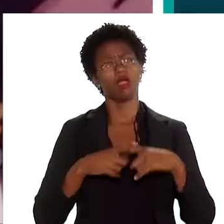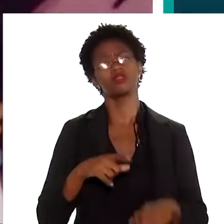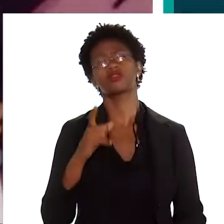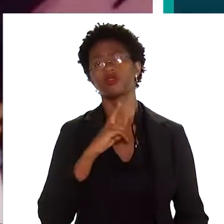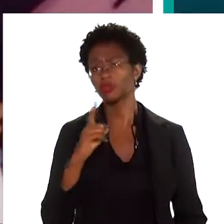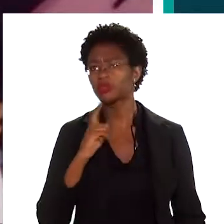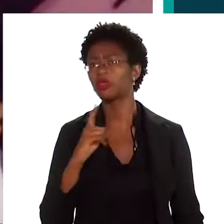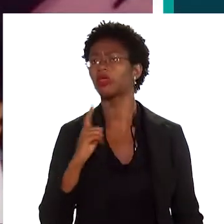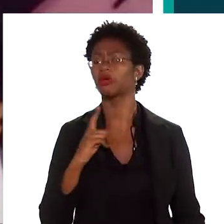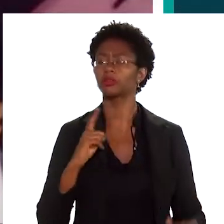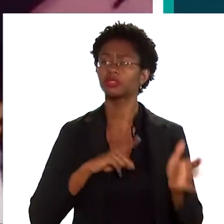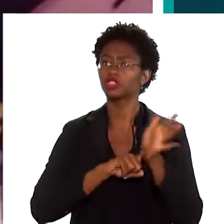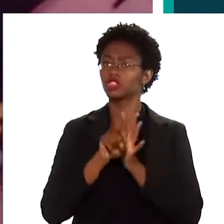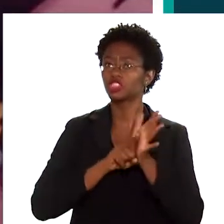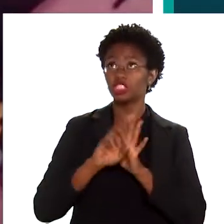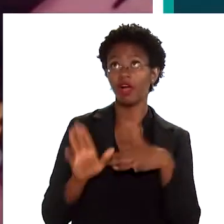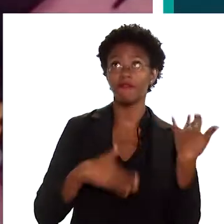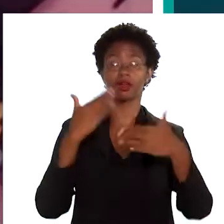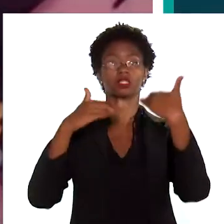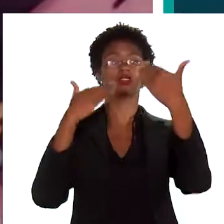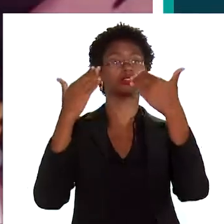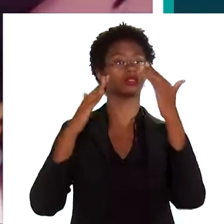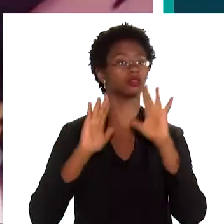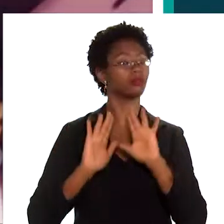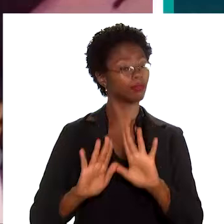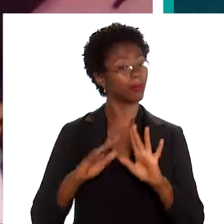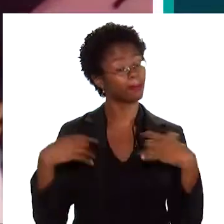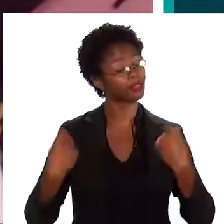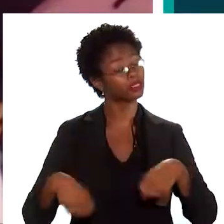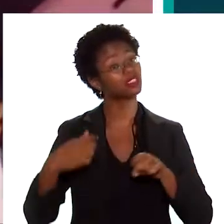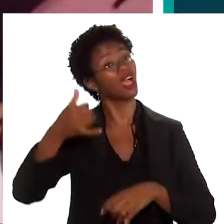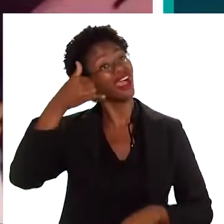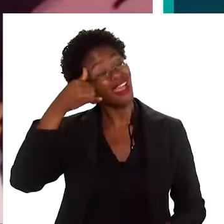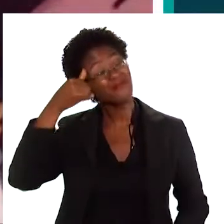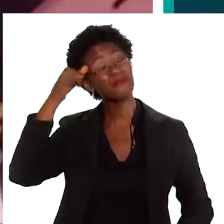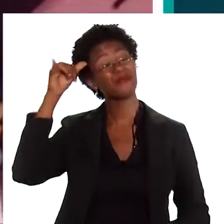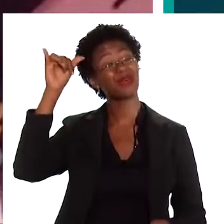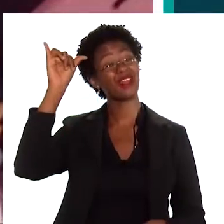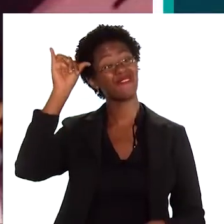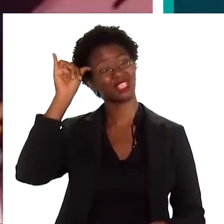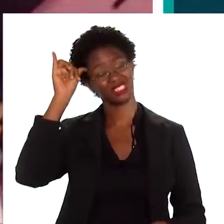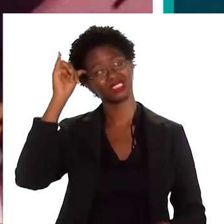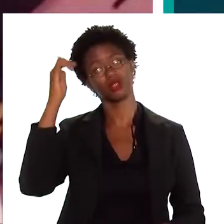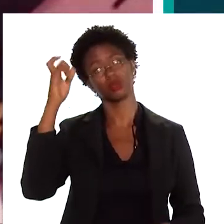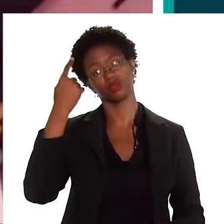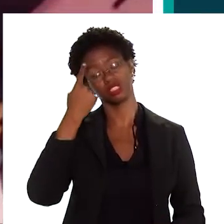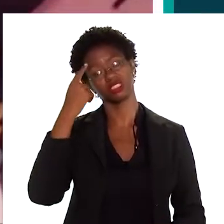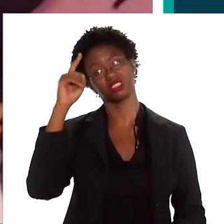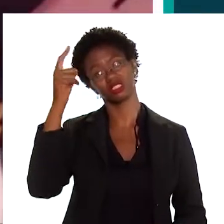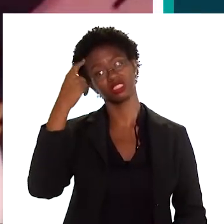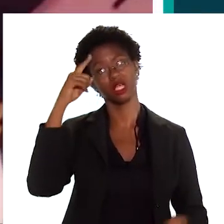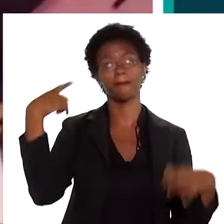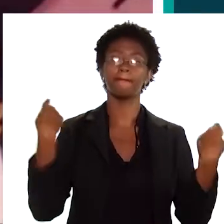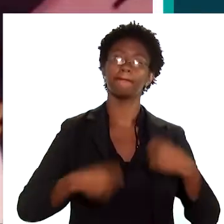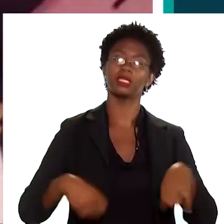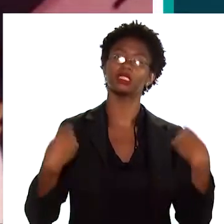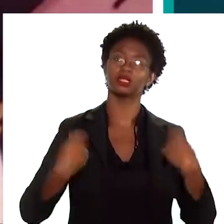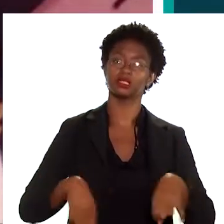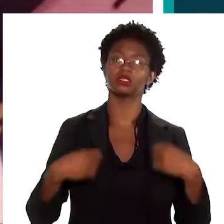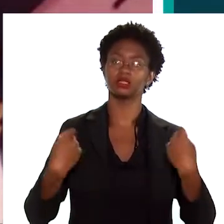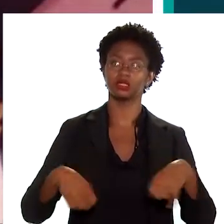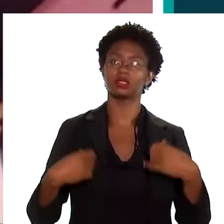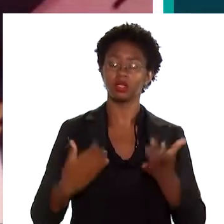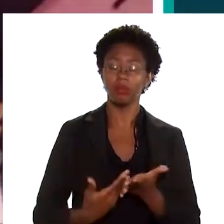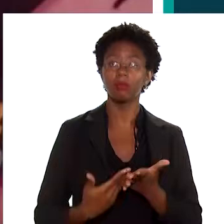avançadas estejam cada vez mais avançadas, só a prevenção, só a ideia de que se